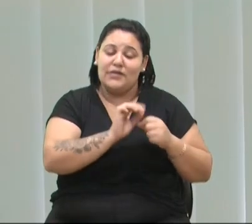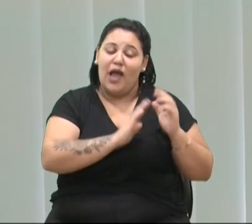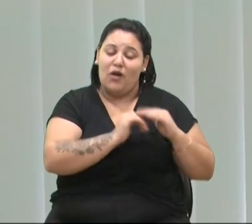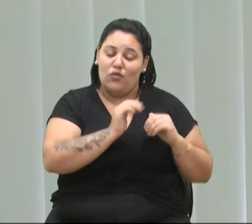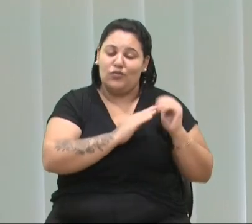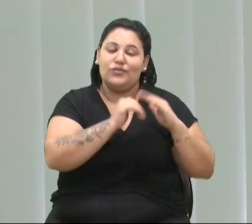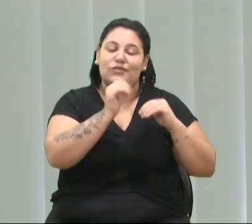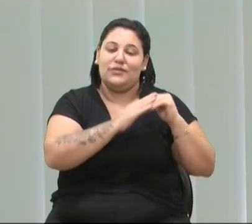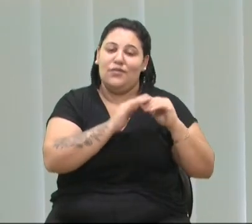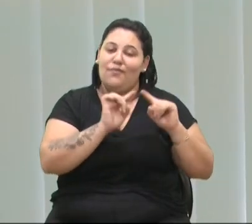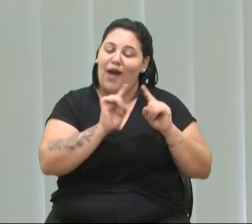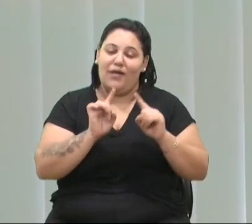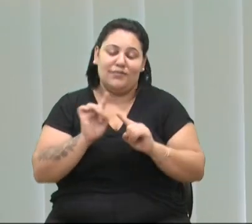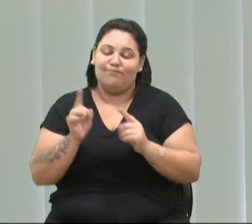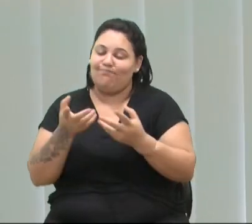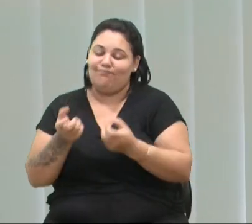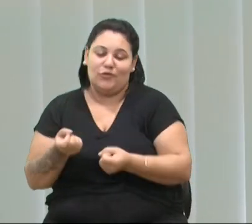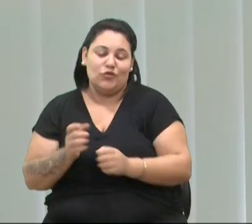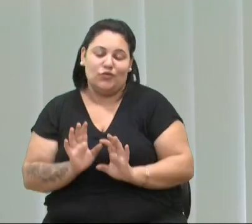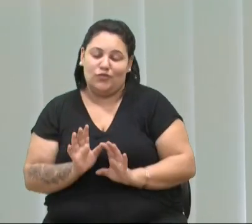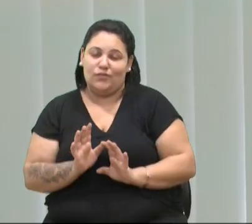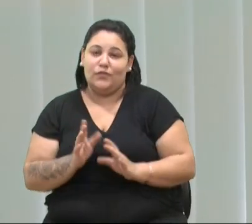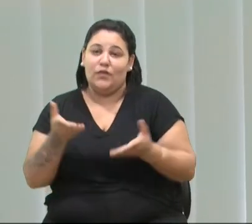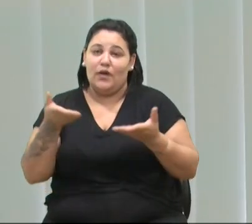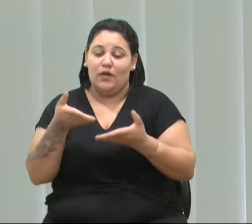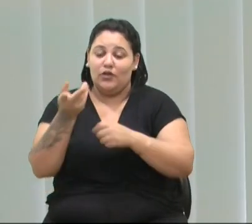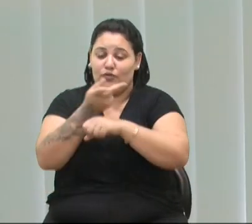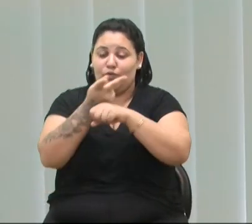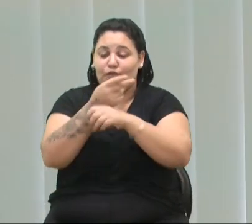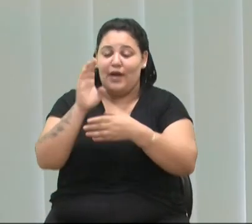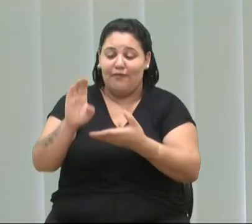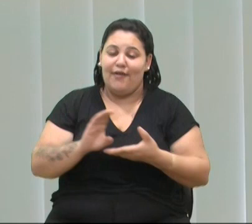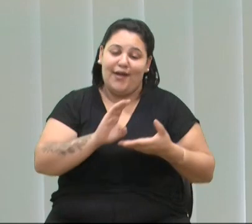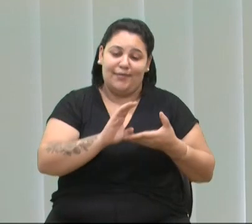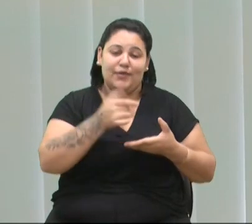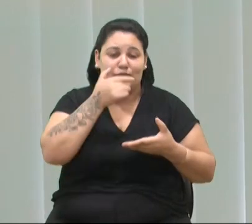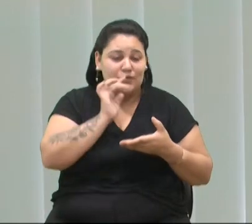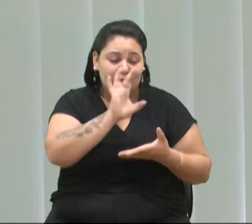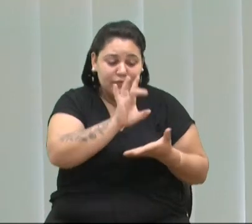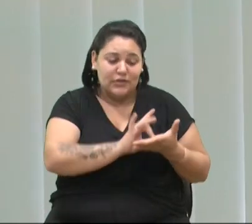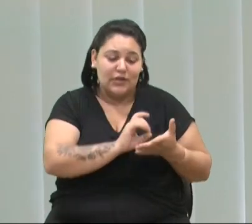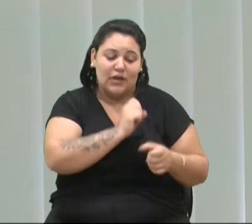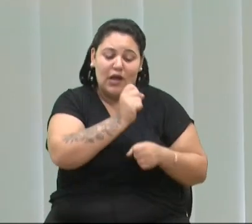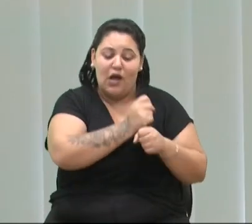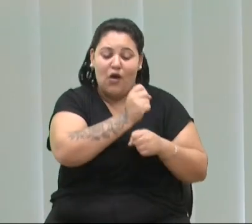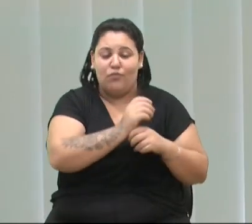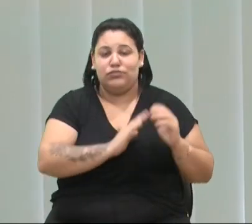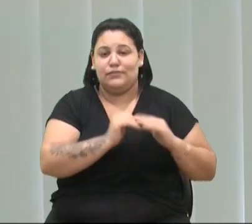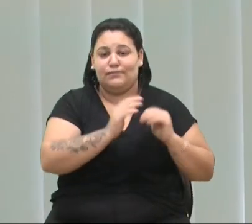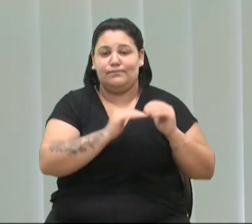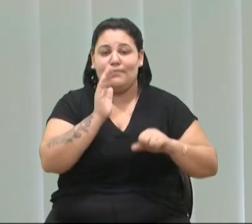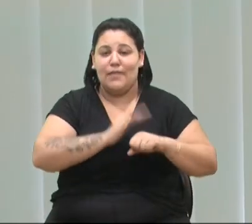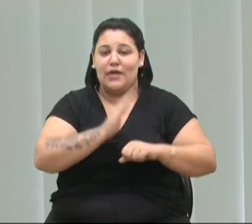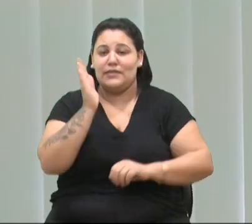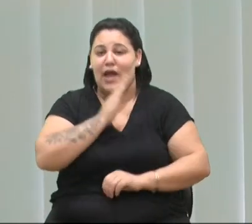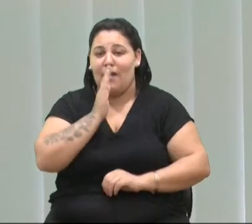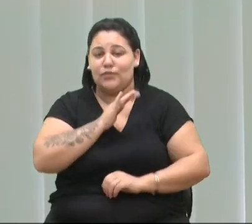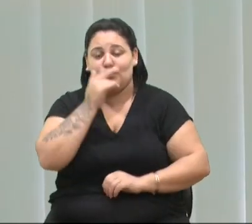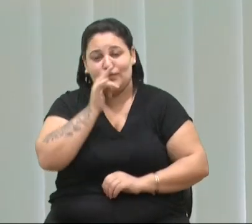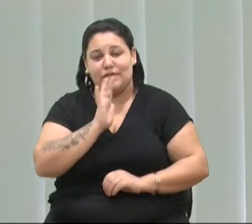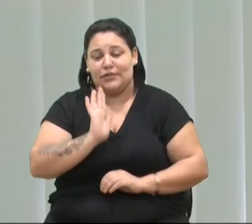unidade. Então, agora nós vamos buscar recursos para que a gente possa efetivar a construção o mais rápido